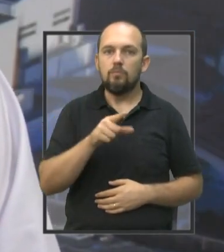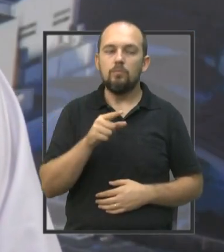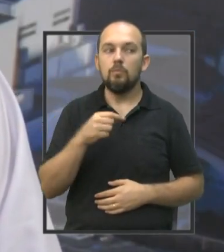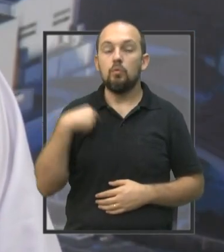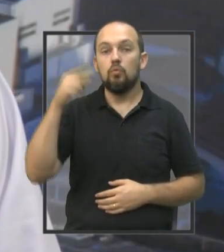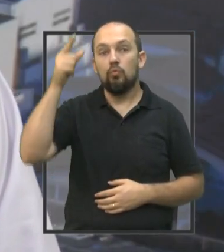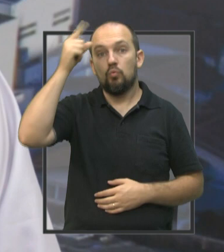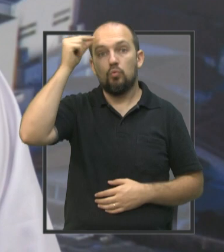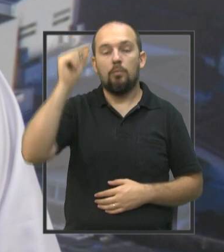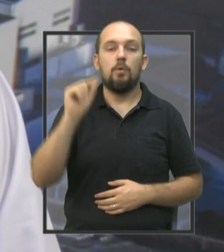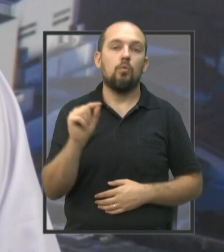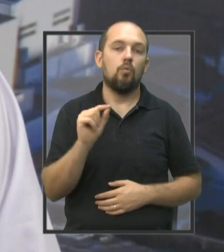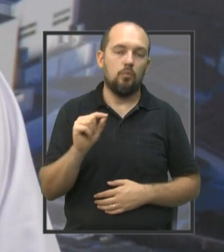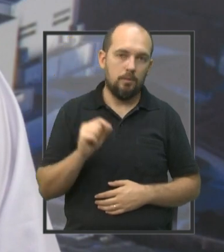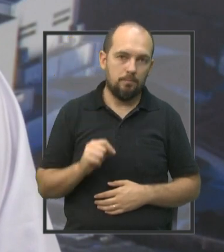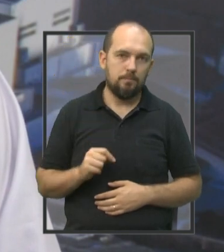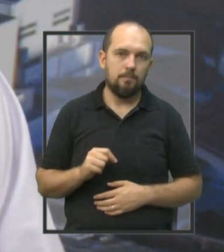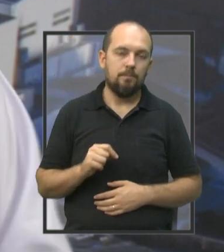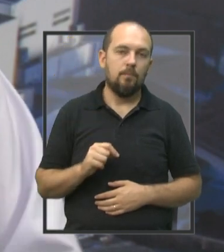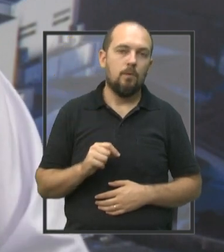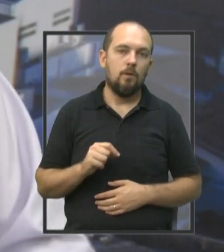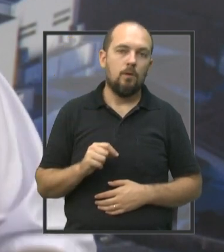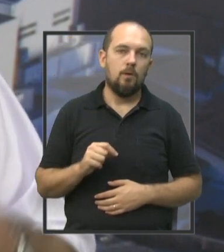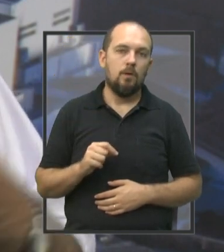sabendo que esse